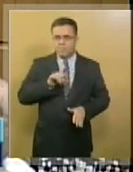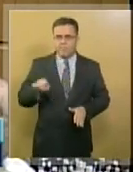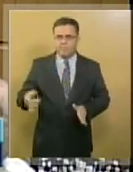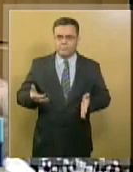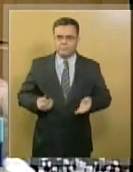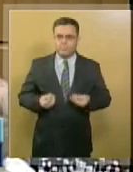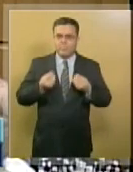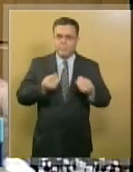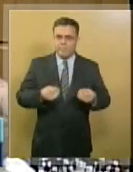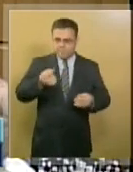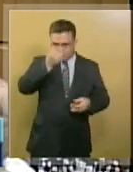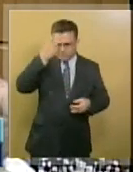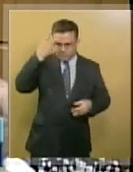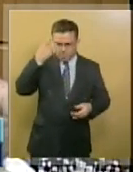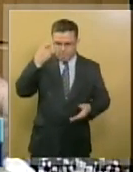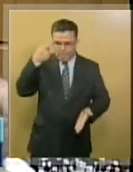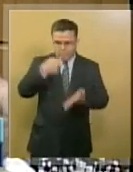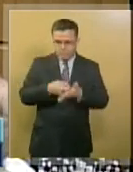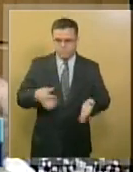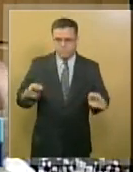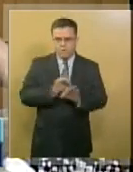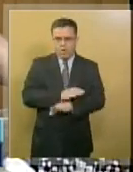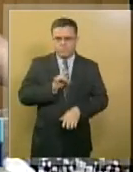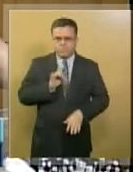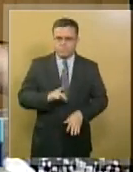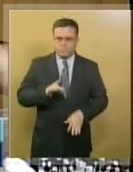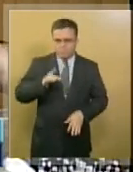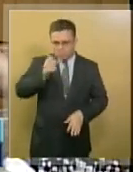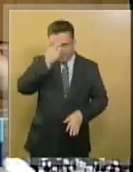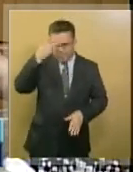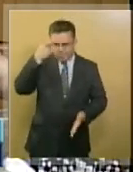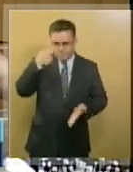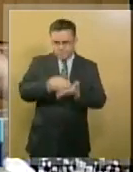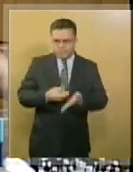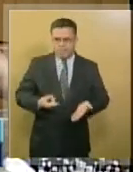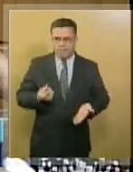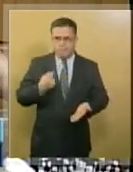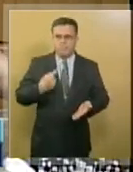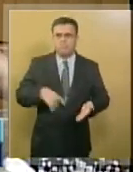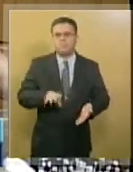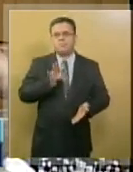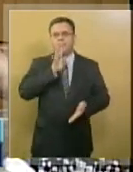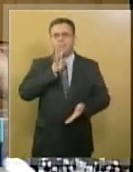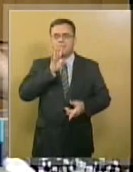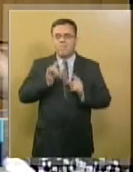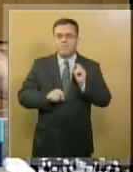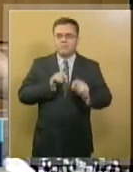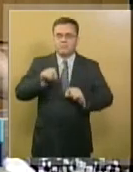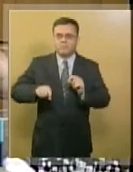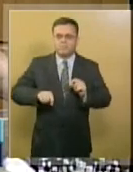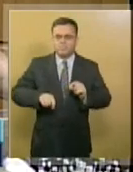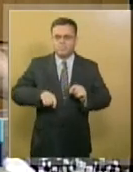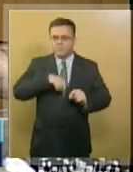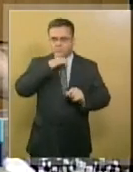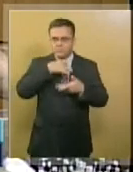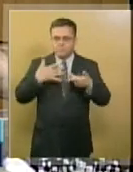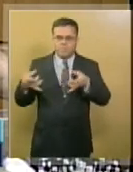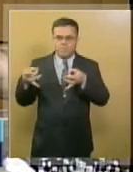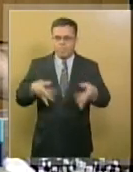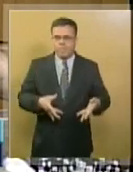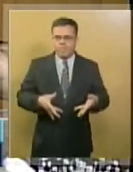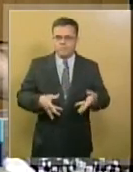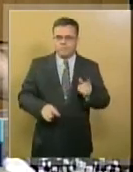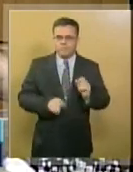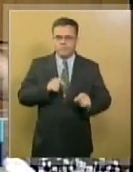promovida pelos municípios. Por que municípios? Porque é reconhecido, senhores, que a questão de animais abandonados, a questão